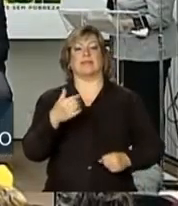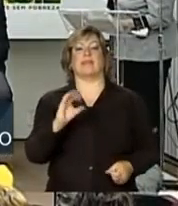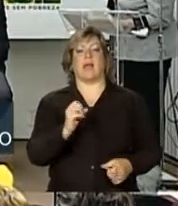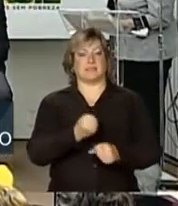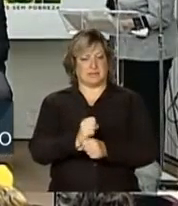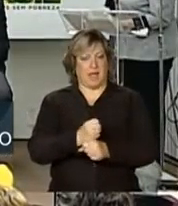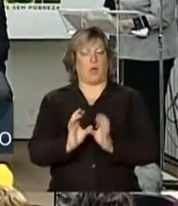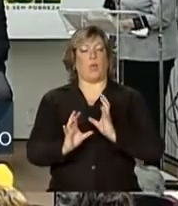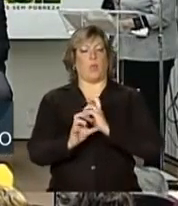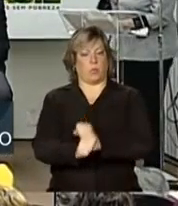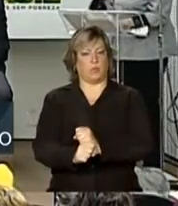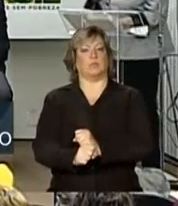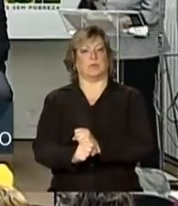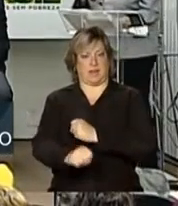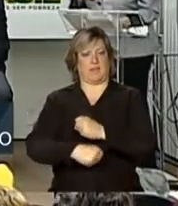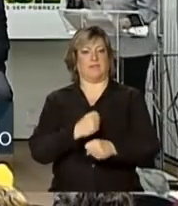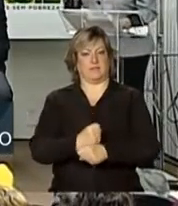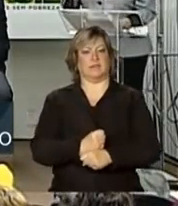né?